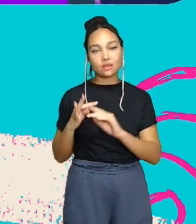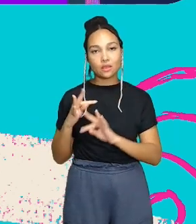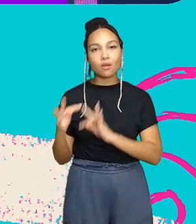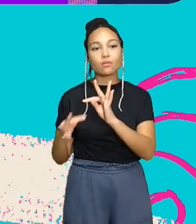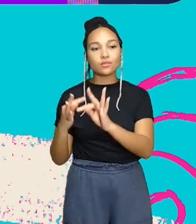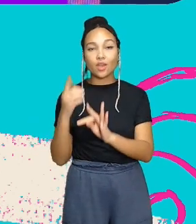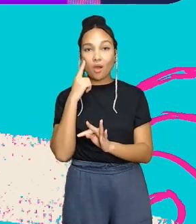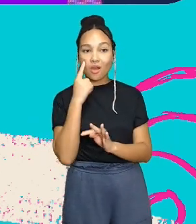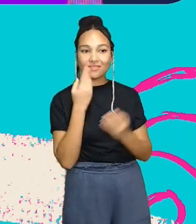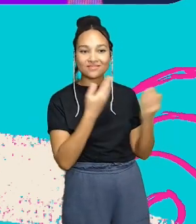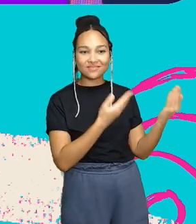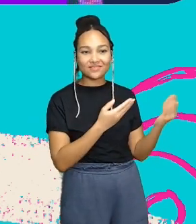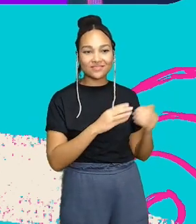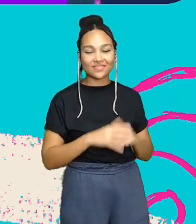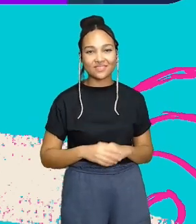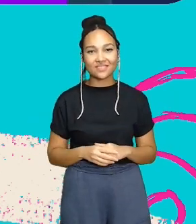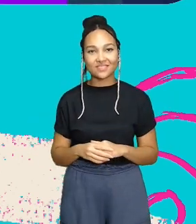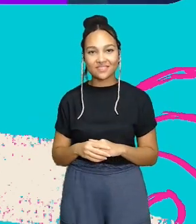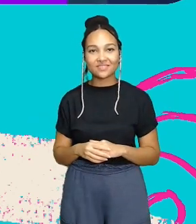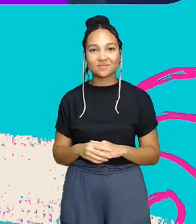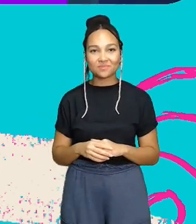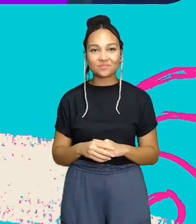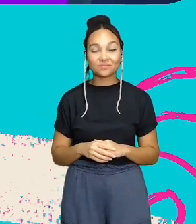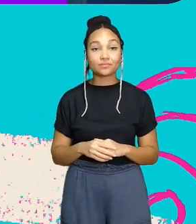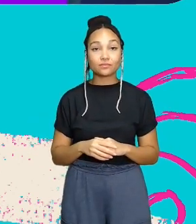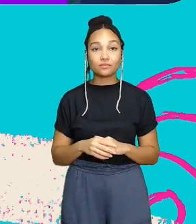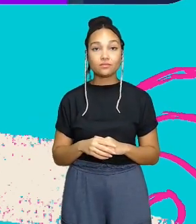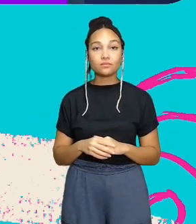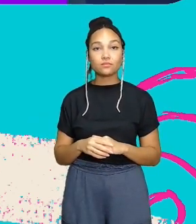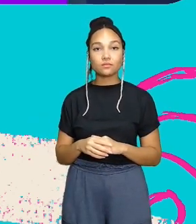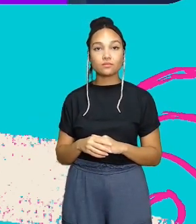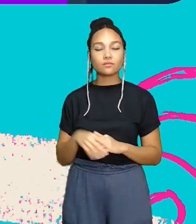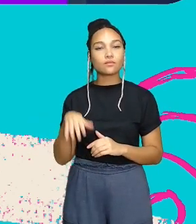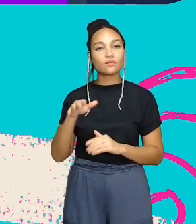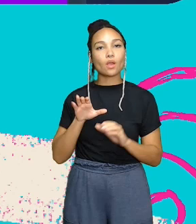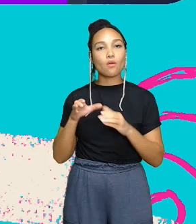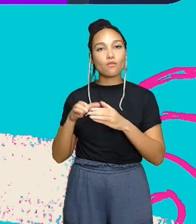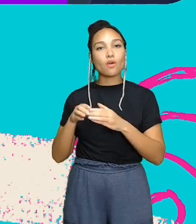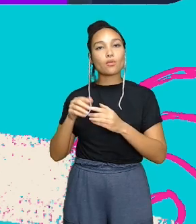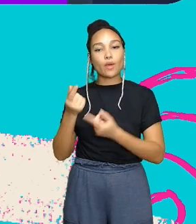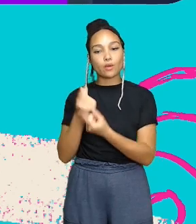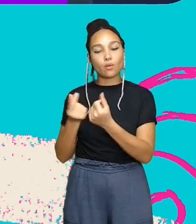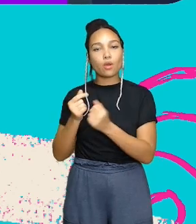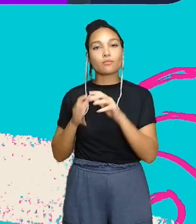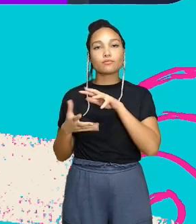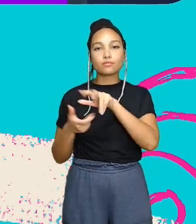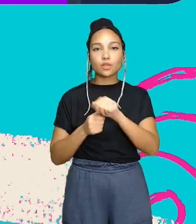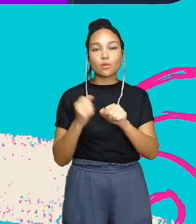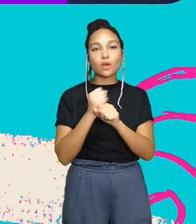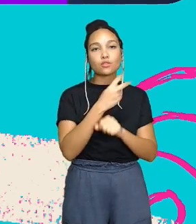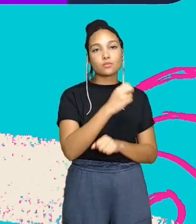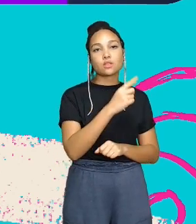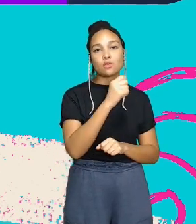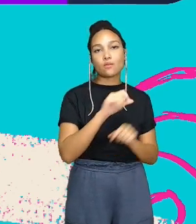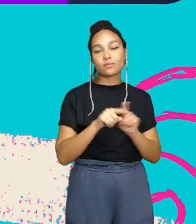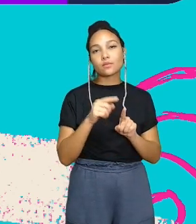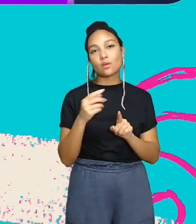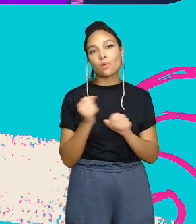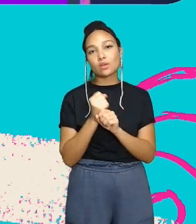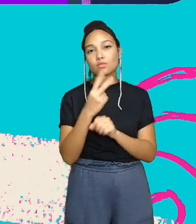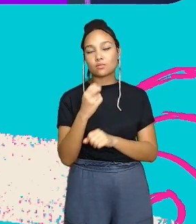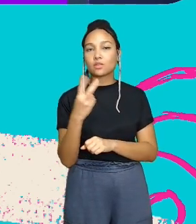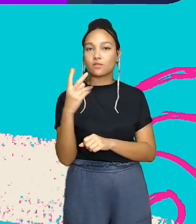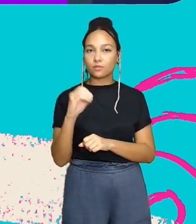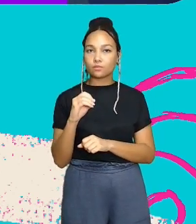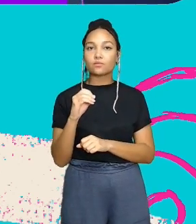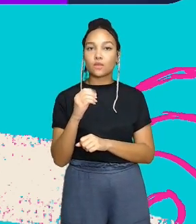gente, que irônico, né? No Fórum Econômico Mundial, em 2019 e em 2020, em um ano eles conseguiram adicionar